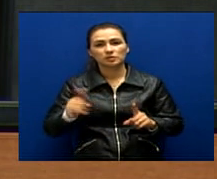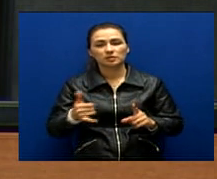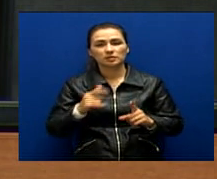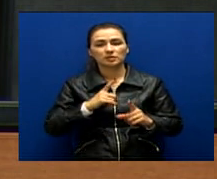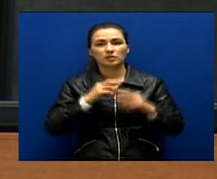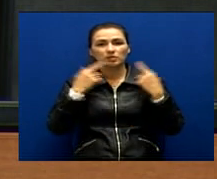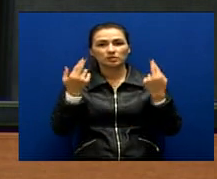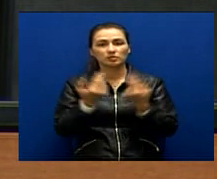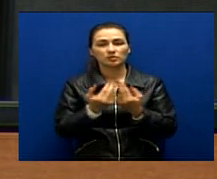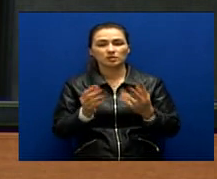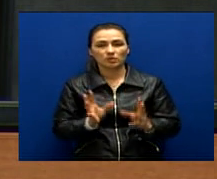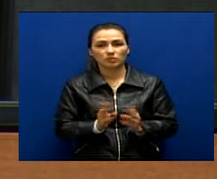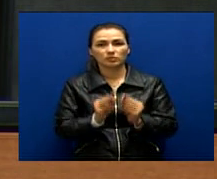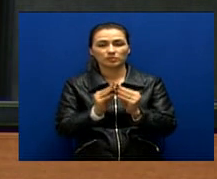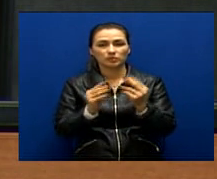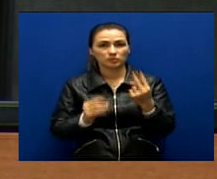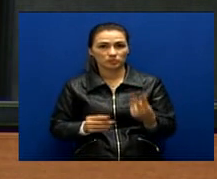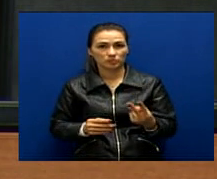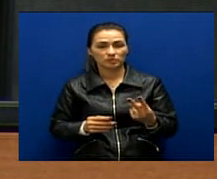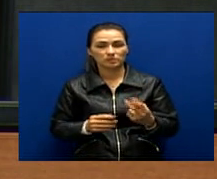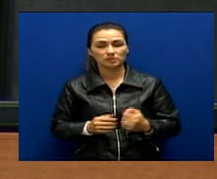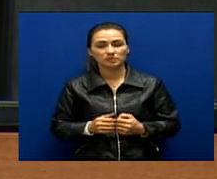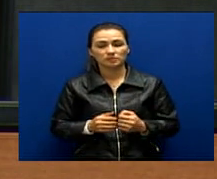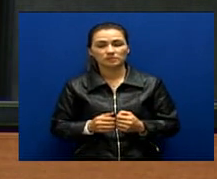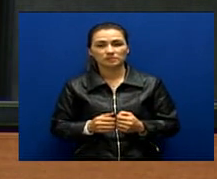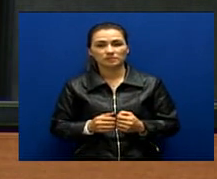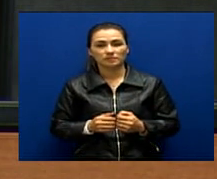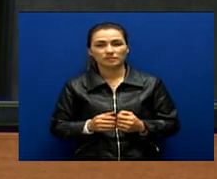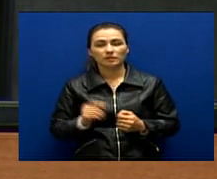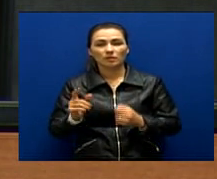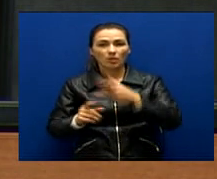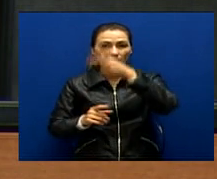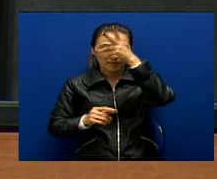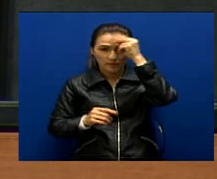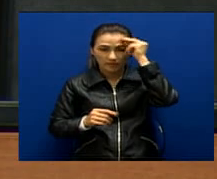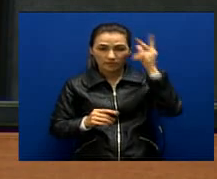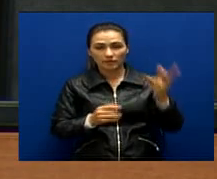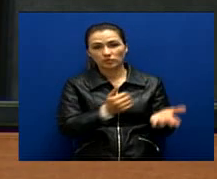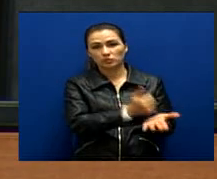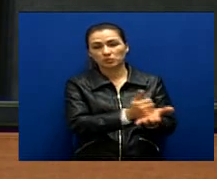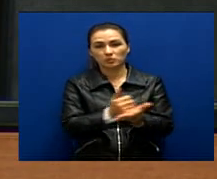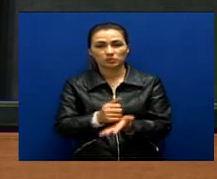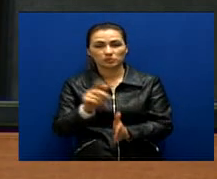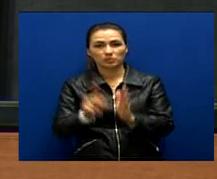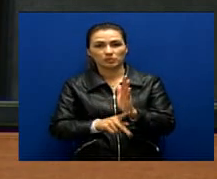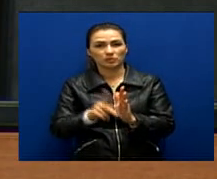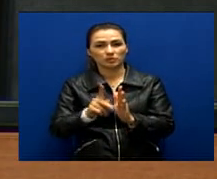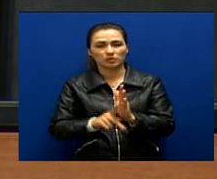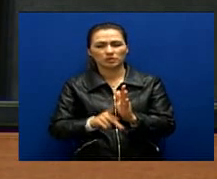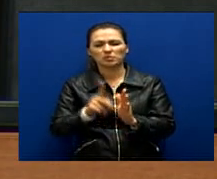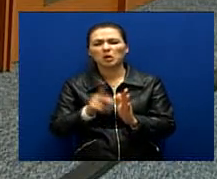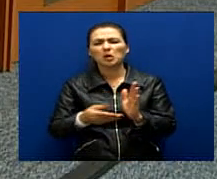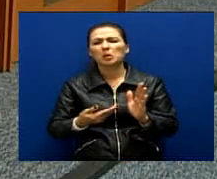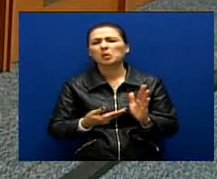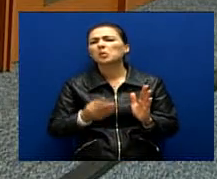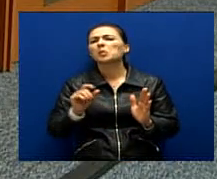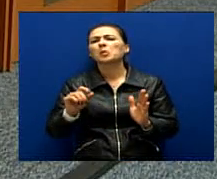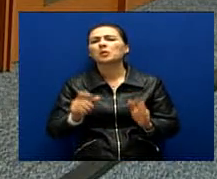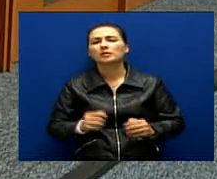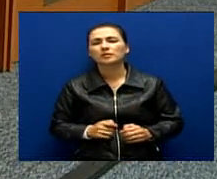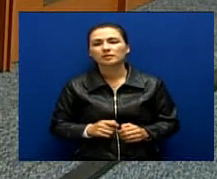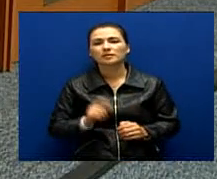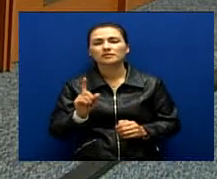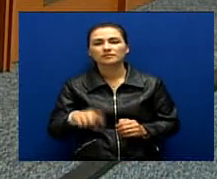coréia cargos comissionados criação de cargos comissionados tanto é que recentemente saiu uma decisão